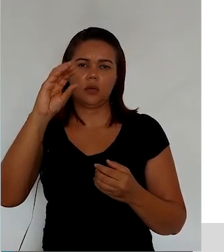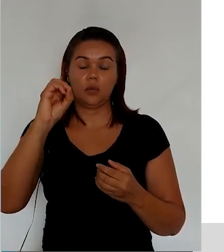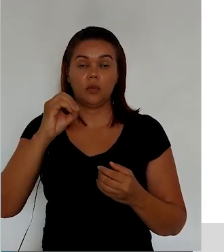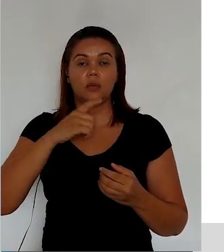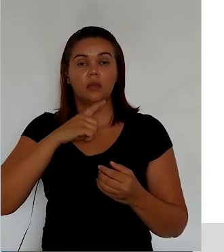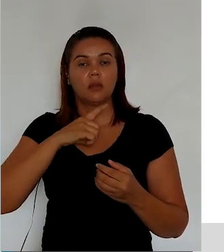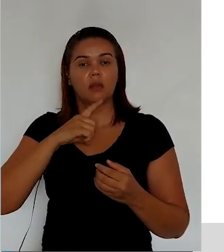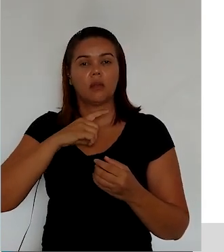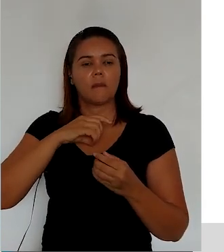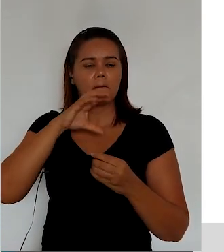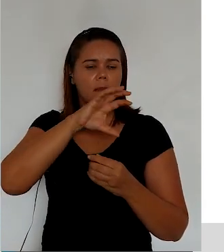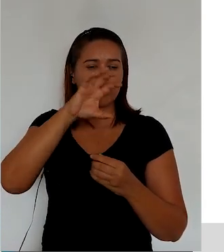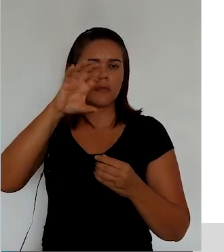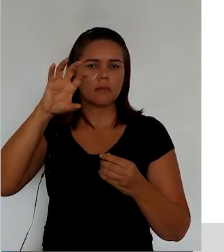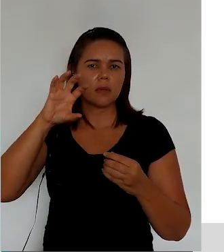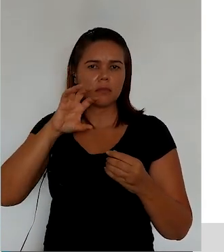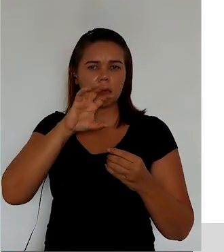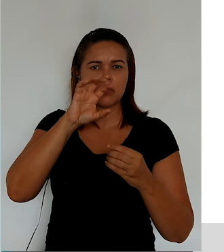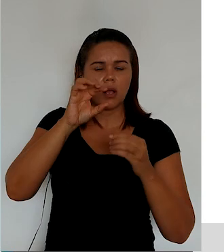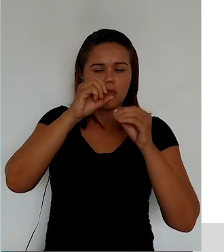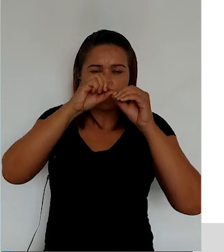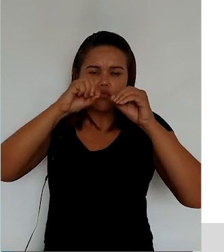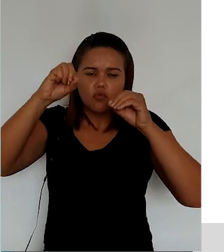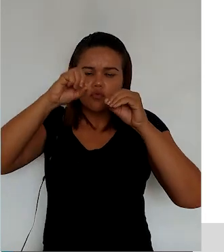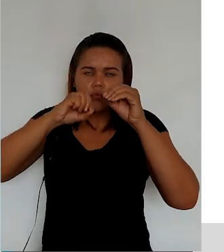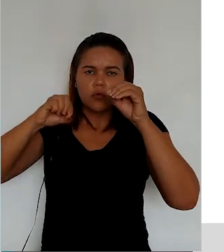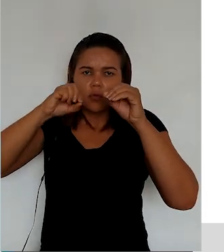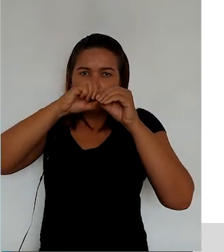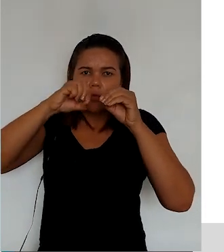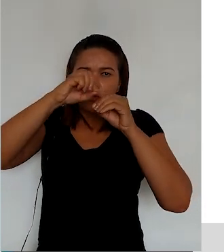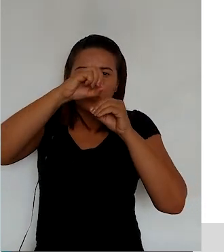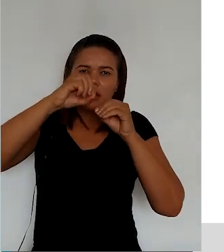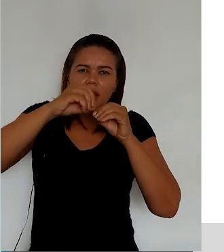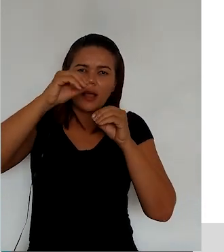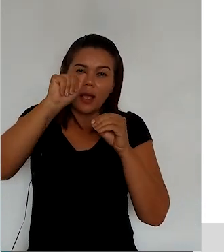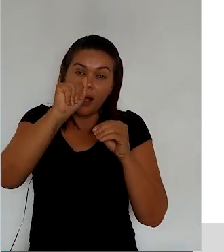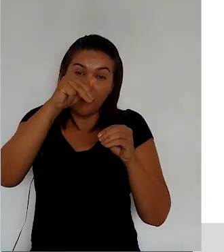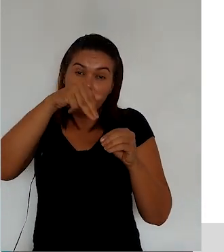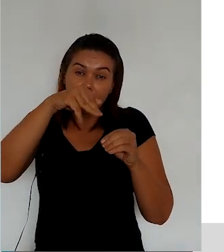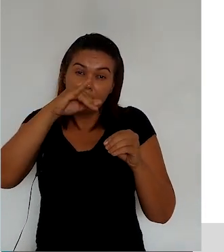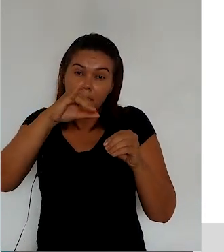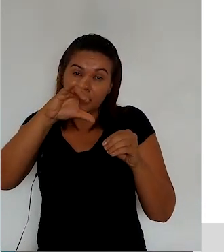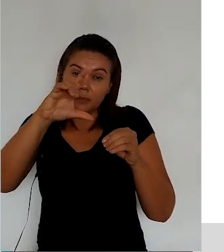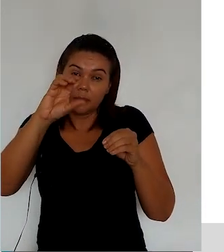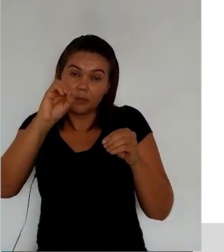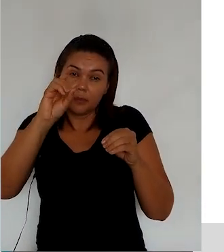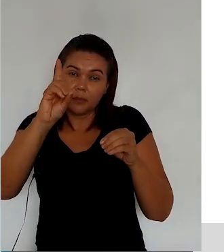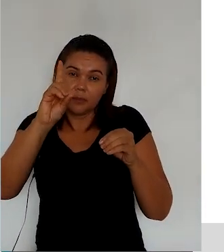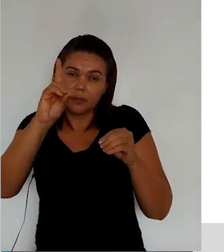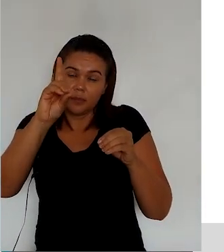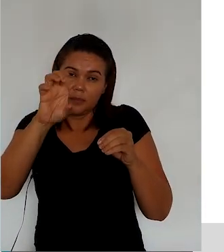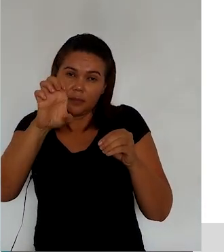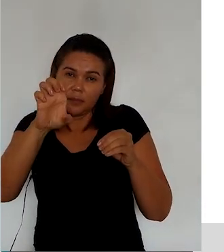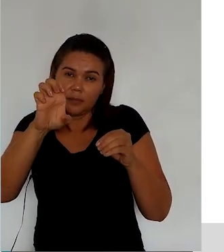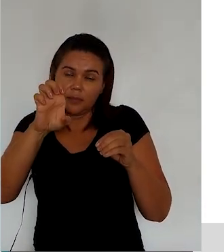de placas de senilidade, que são deposições